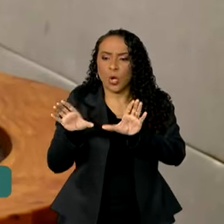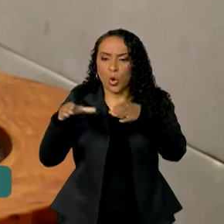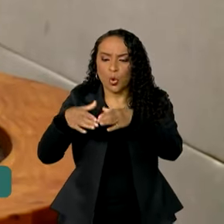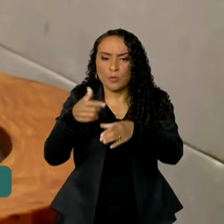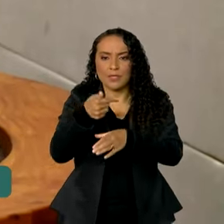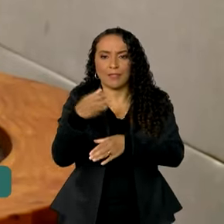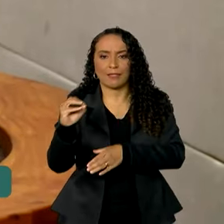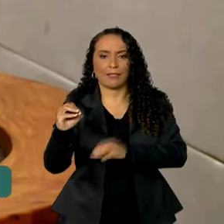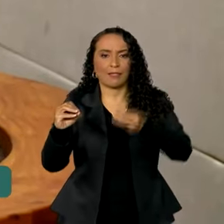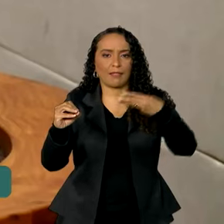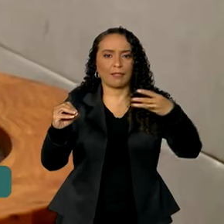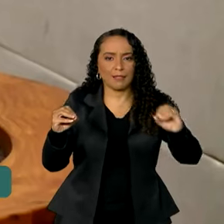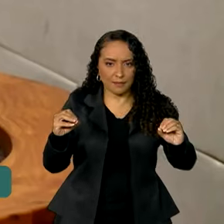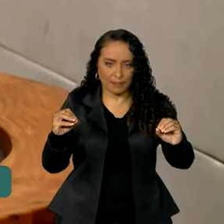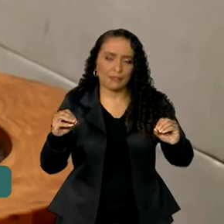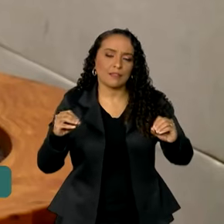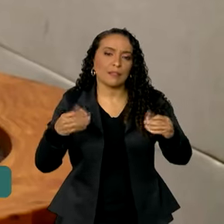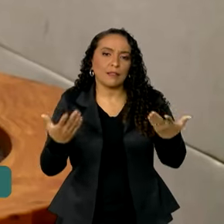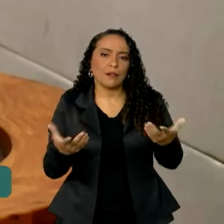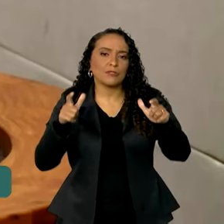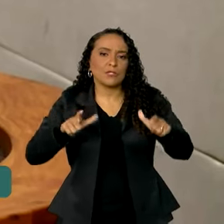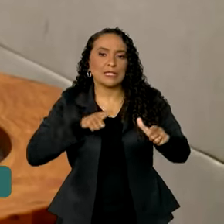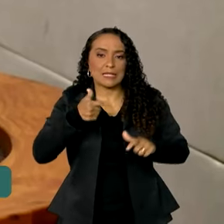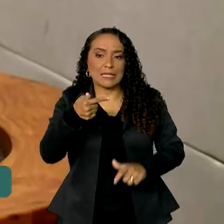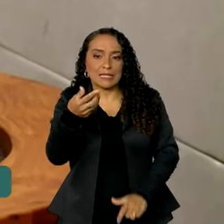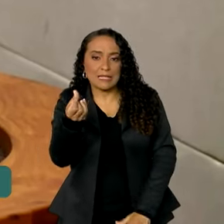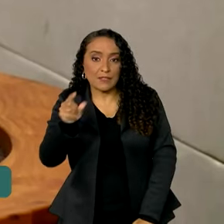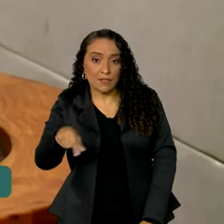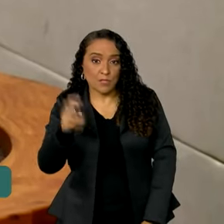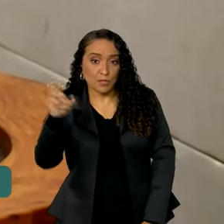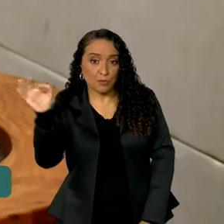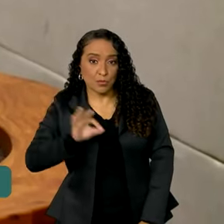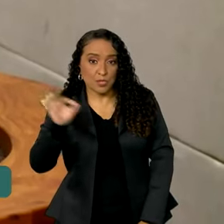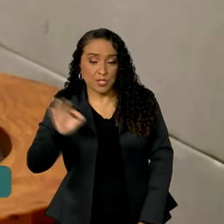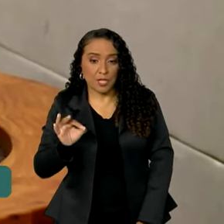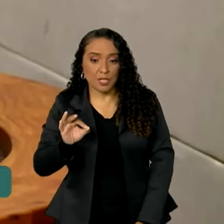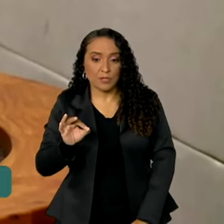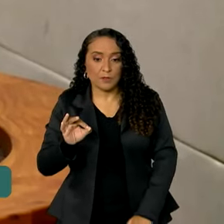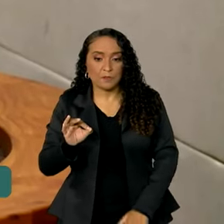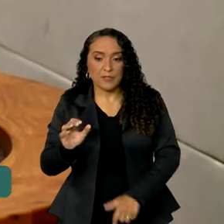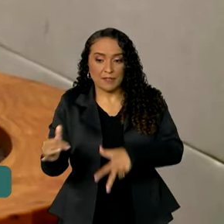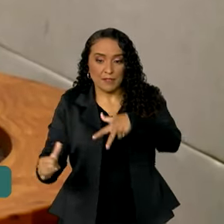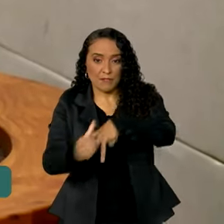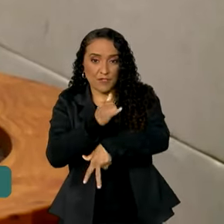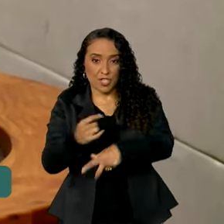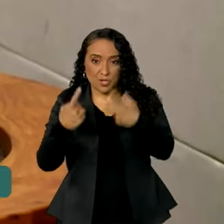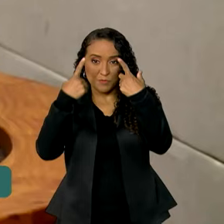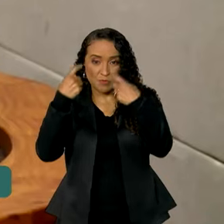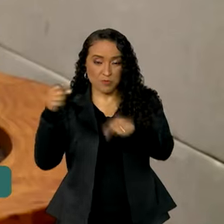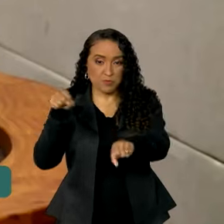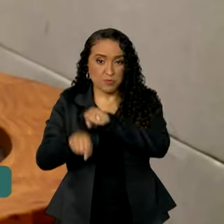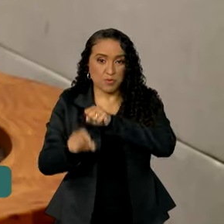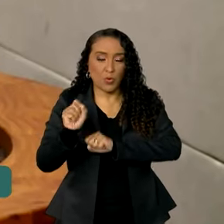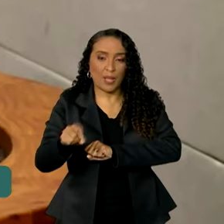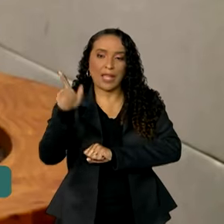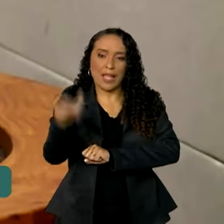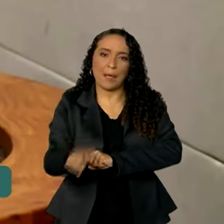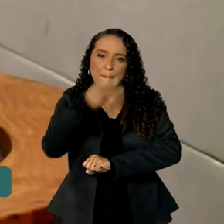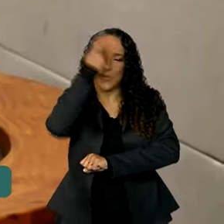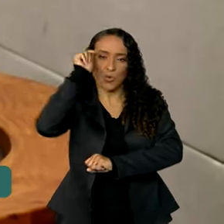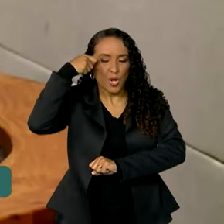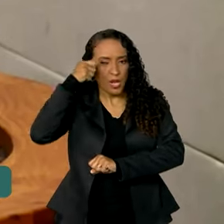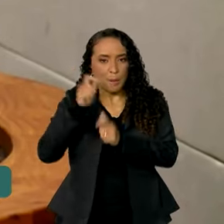de 70-30, né? Onde 76,5% das vítimas de homicídio doloso são pessoas